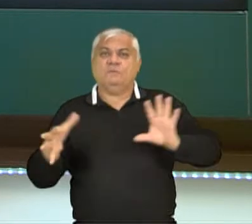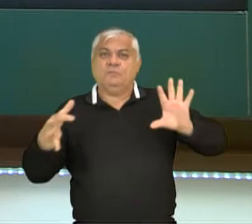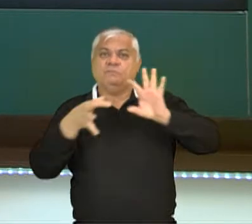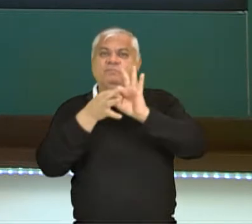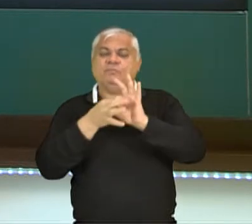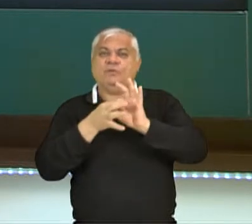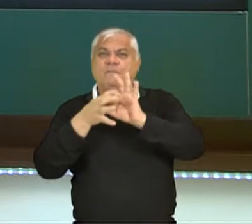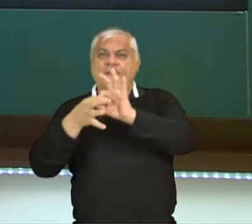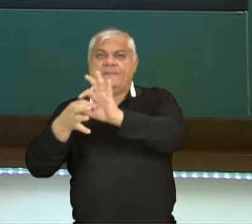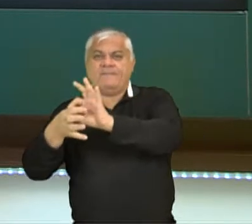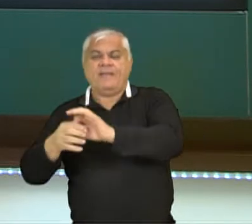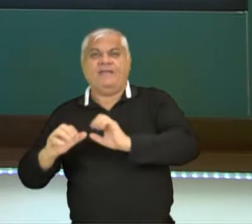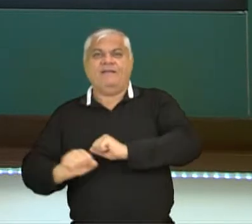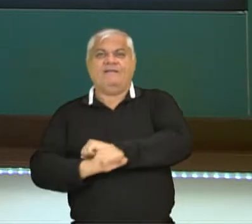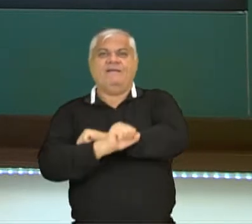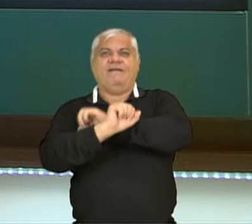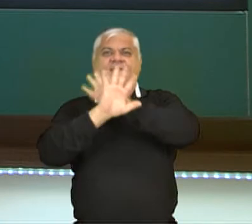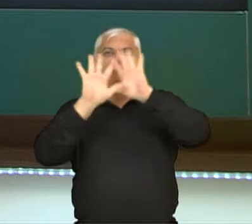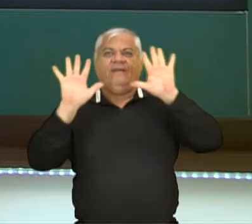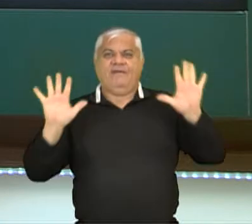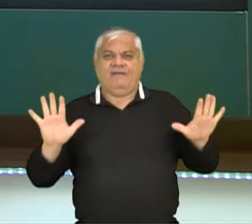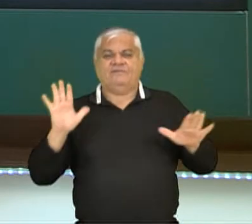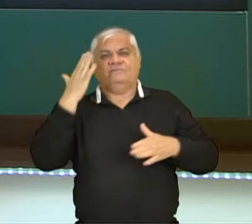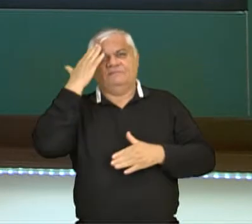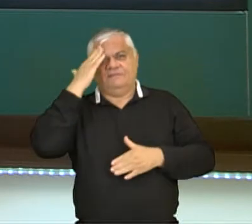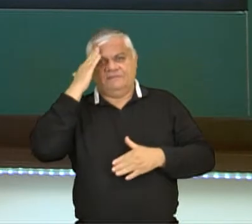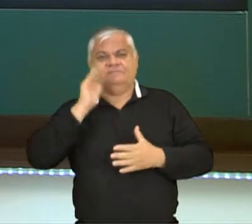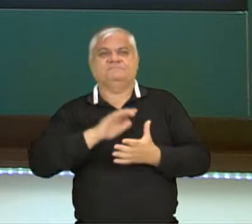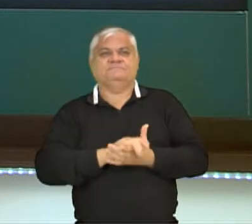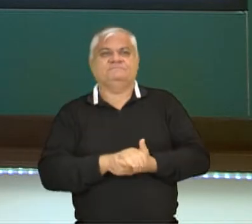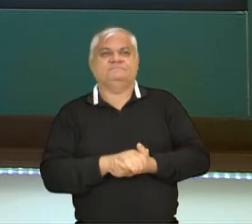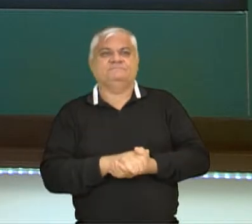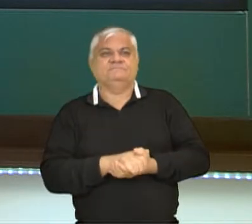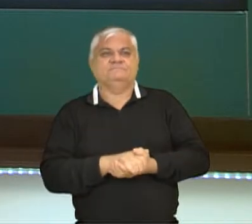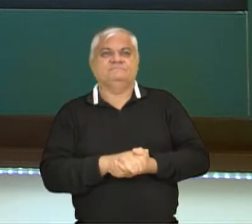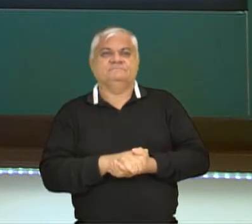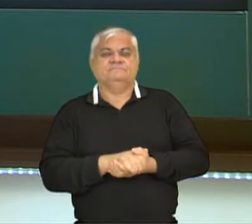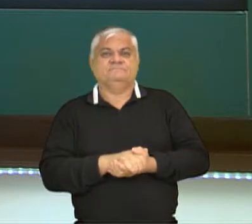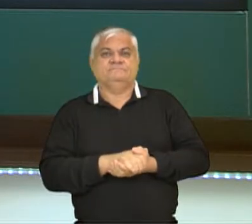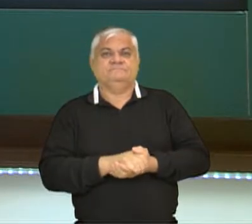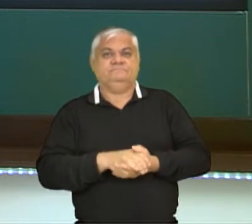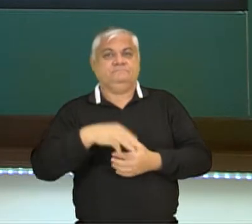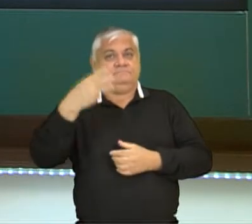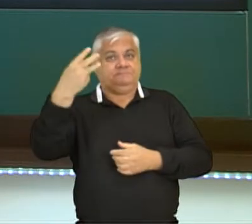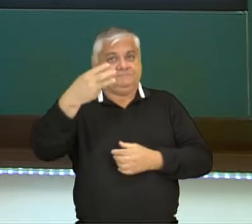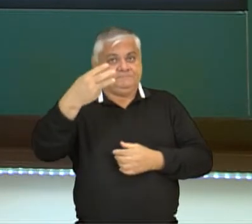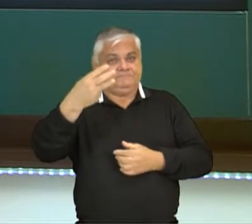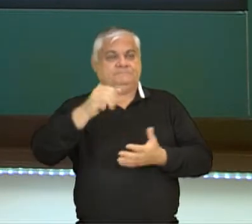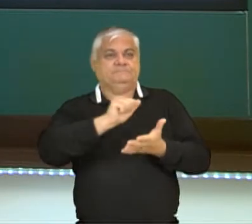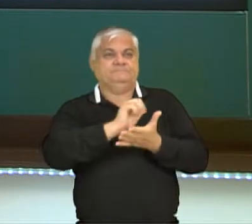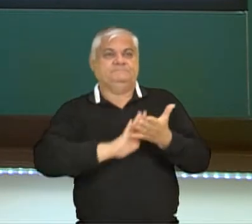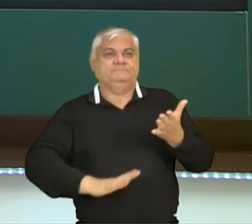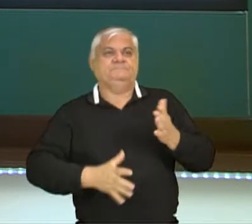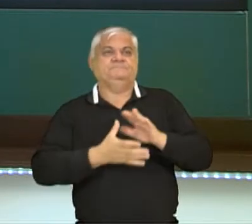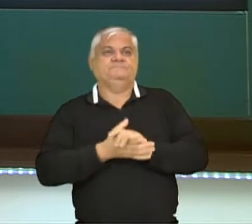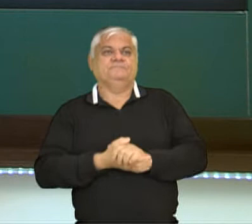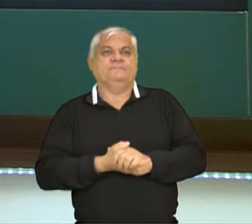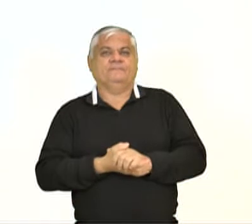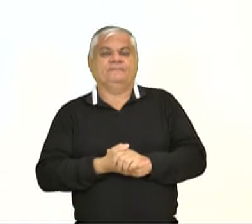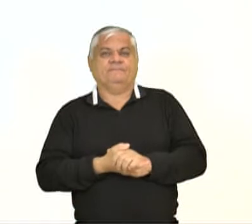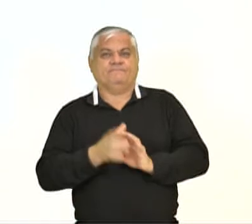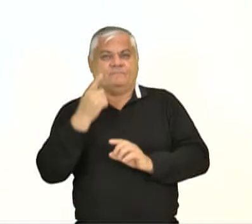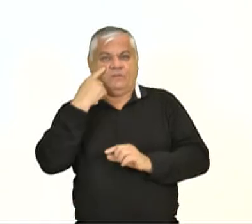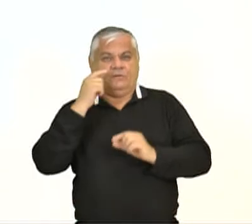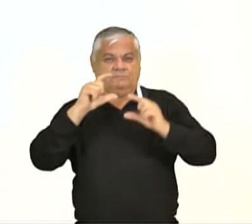maior coerência e mais clareza de ideias. Então, vamos para a nossa terceira atividade. Observem